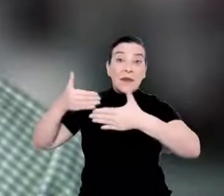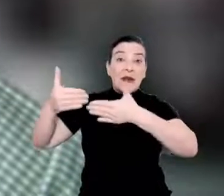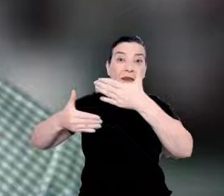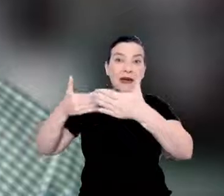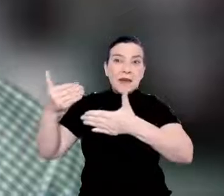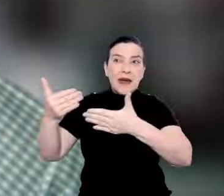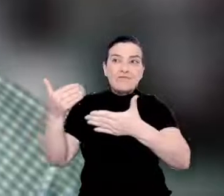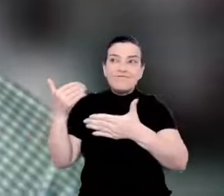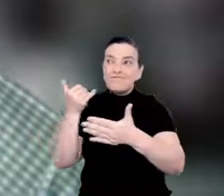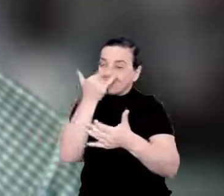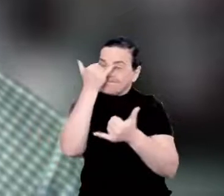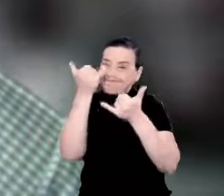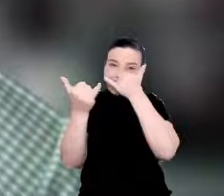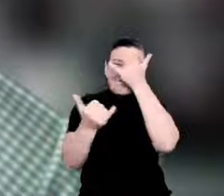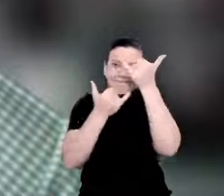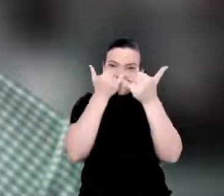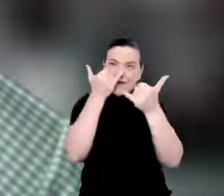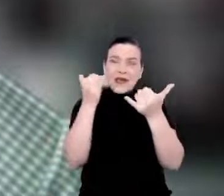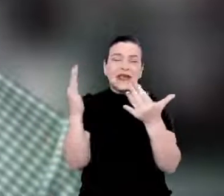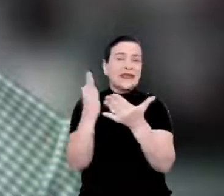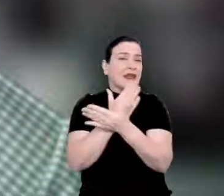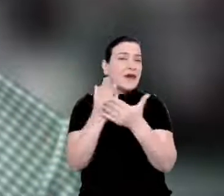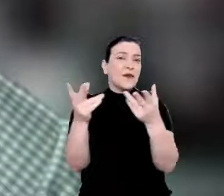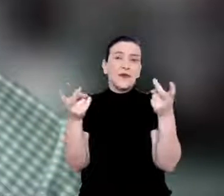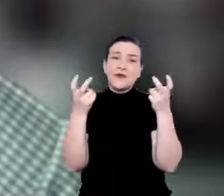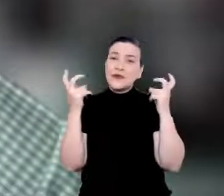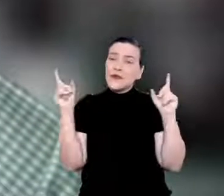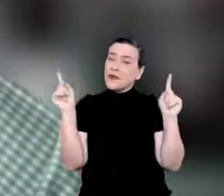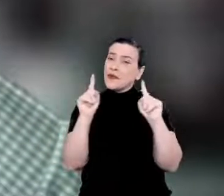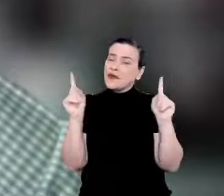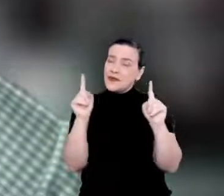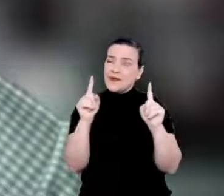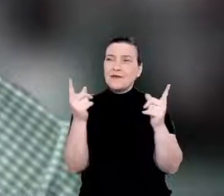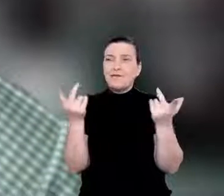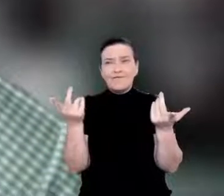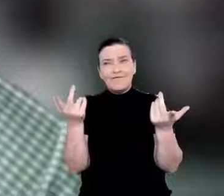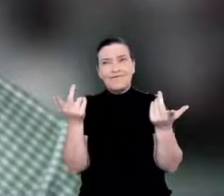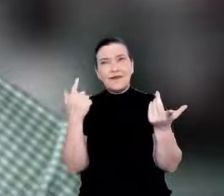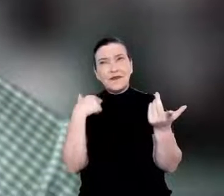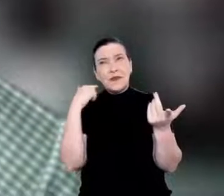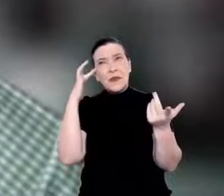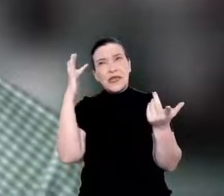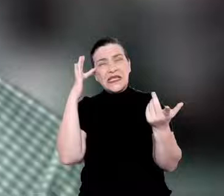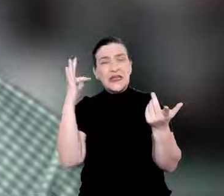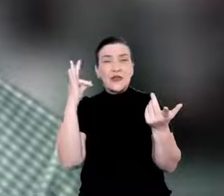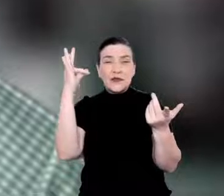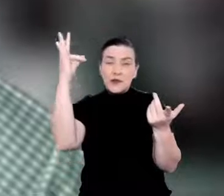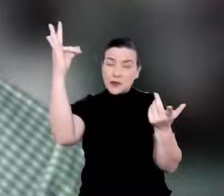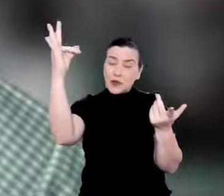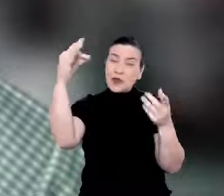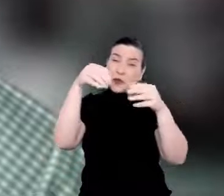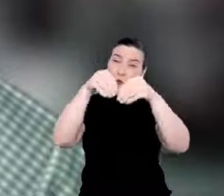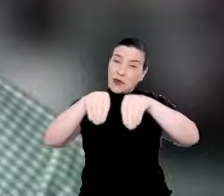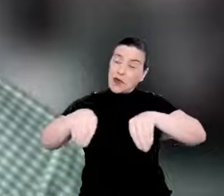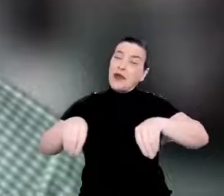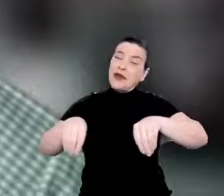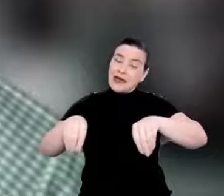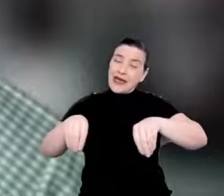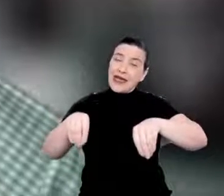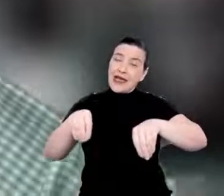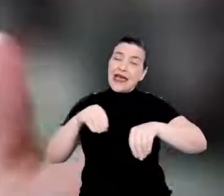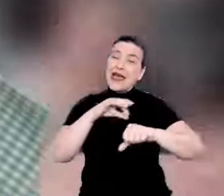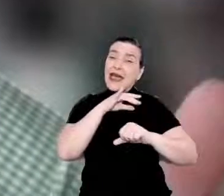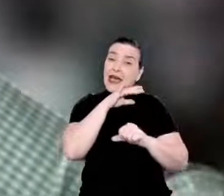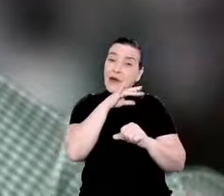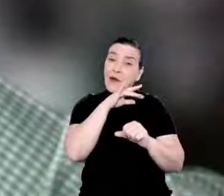percebeu isso. Essa visão não me parece catastrofista, mas realista. Como nós não queremos acabar, algo nos